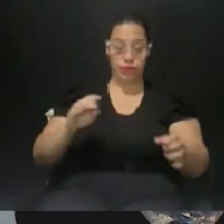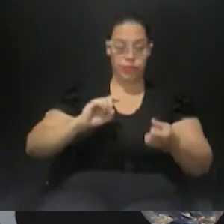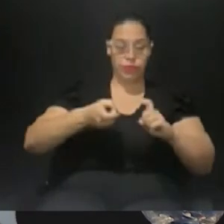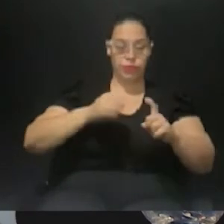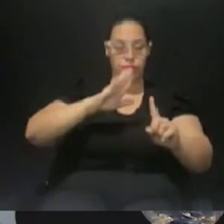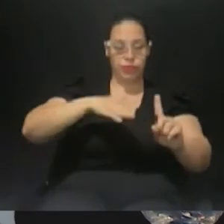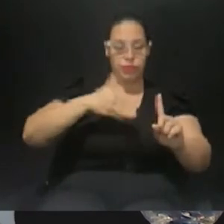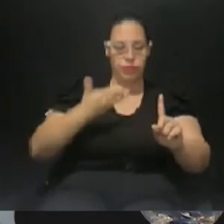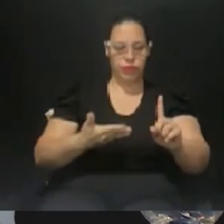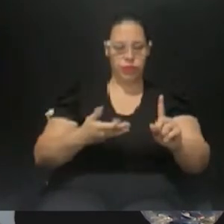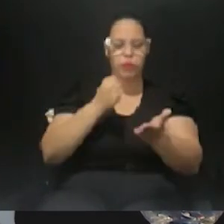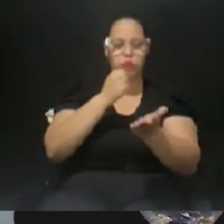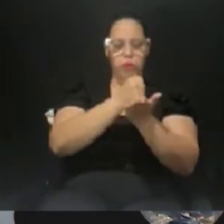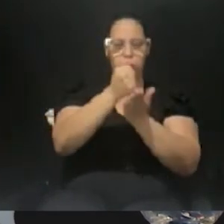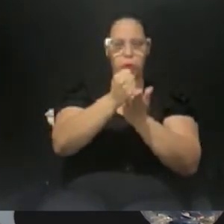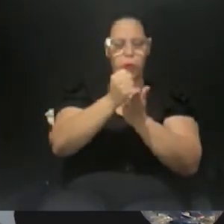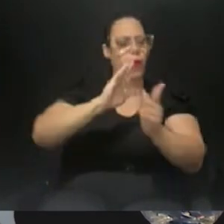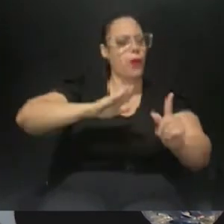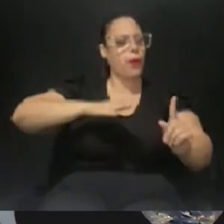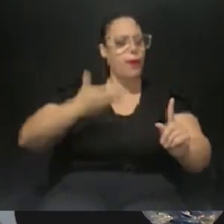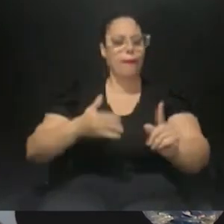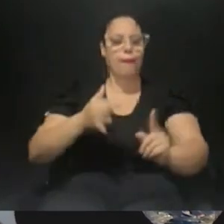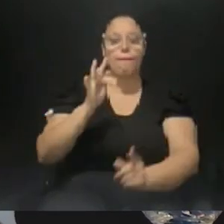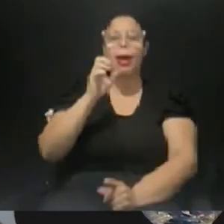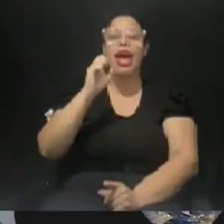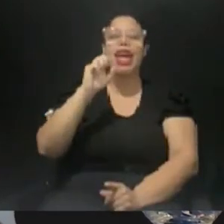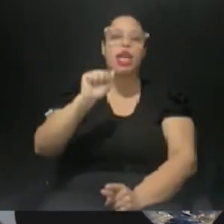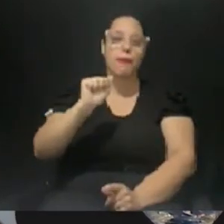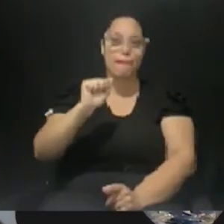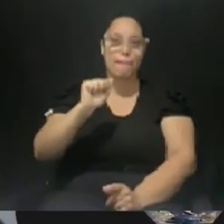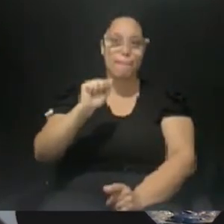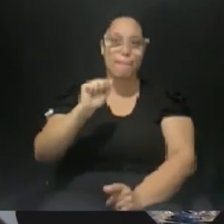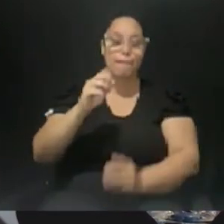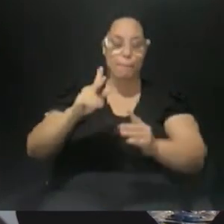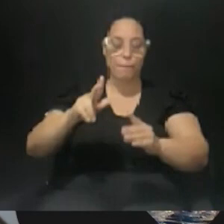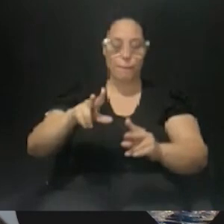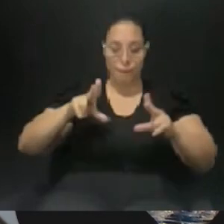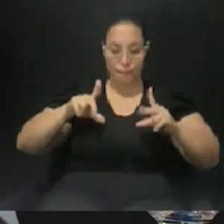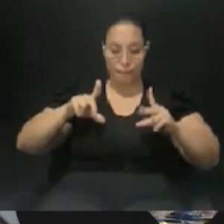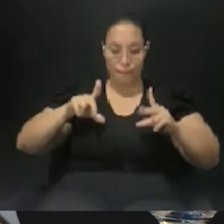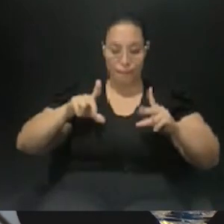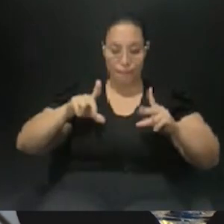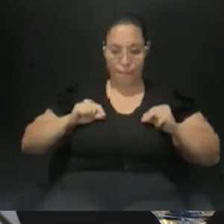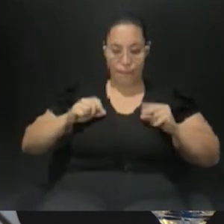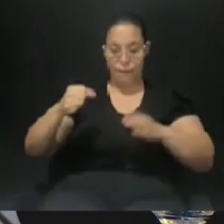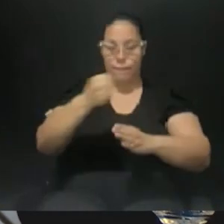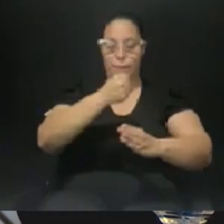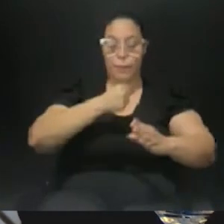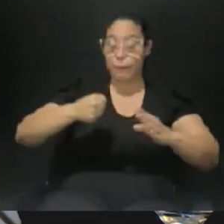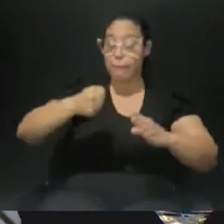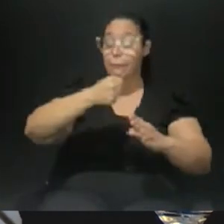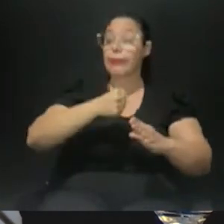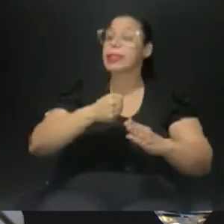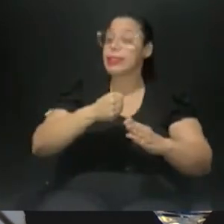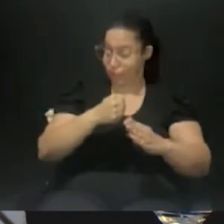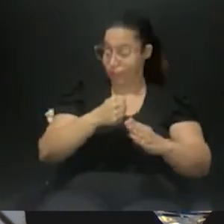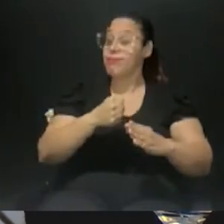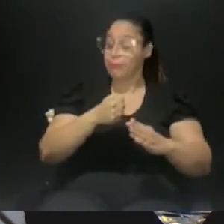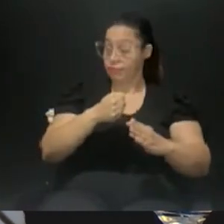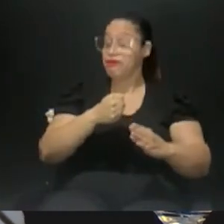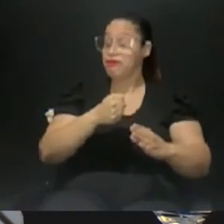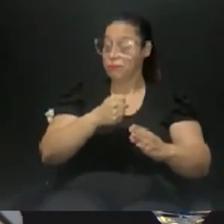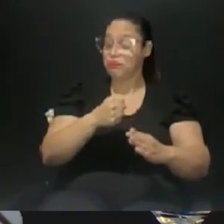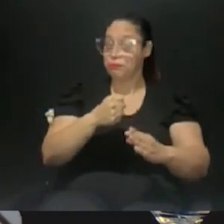nessa sessão solene marcada para homenagear o Faca Bar com a entrega do diploma de